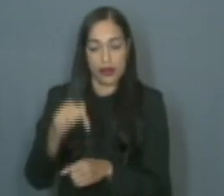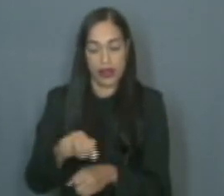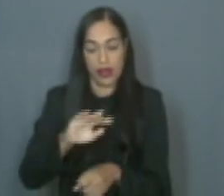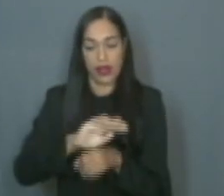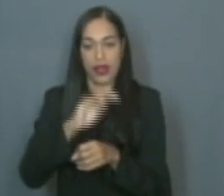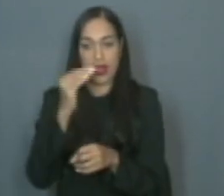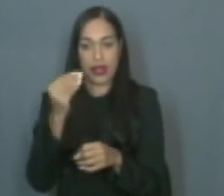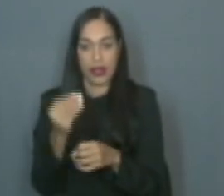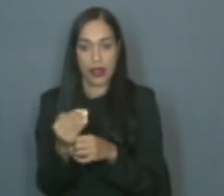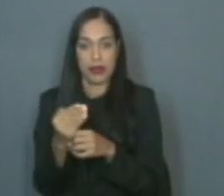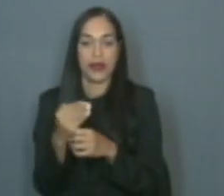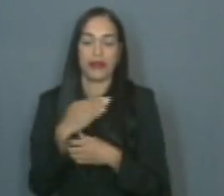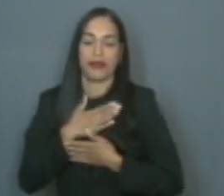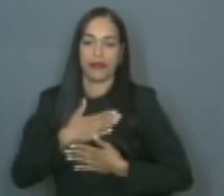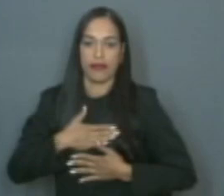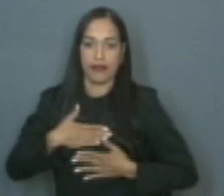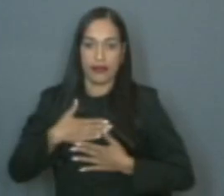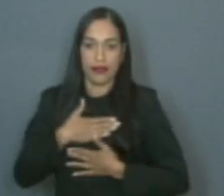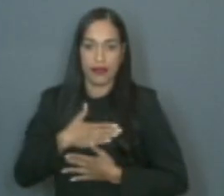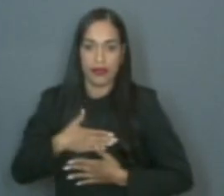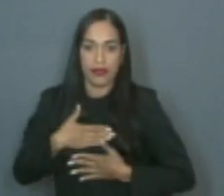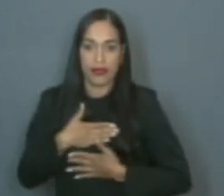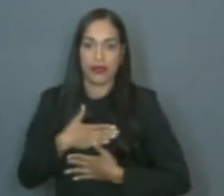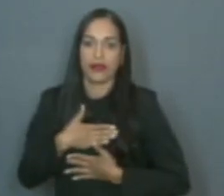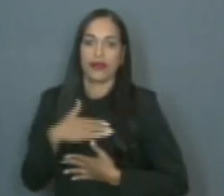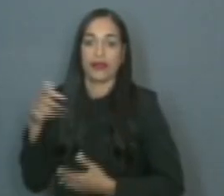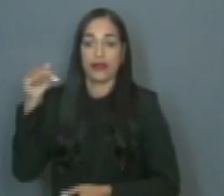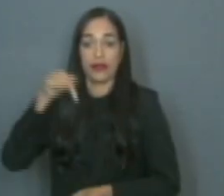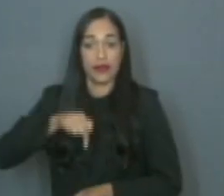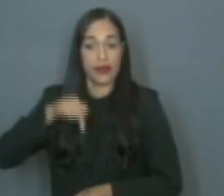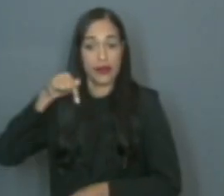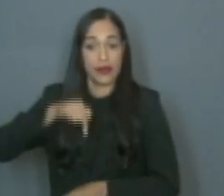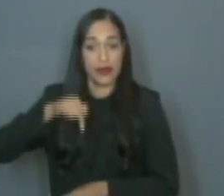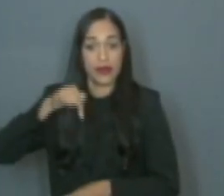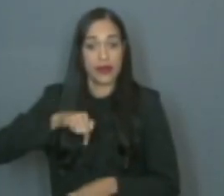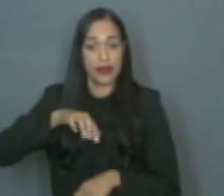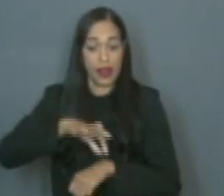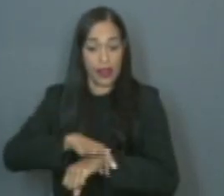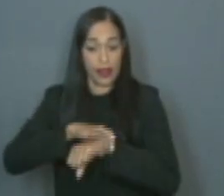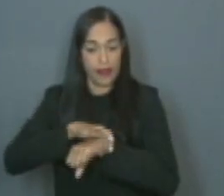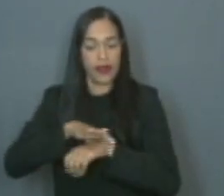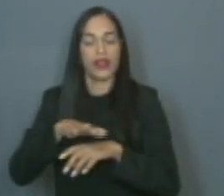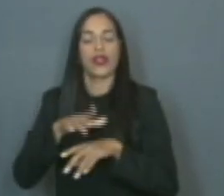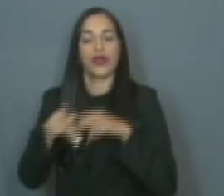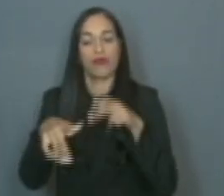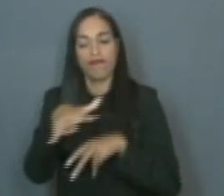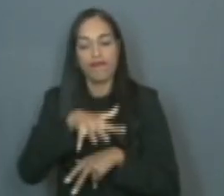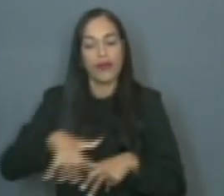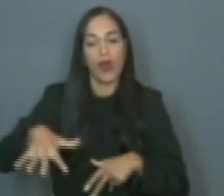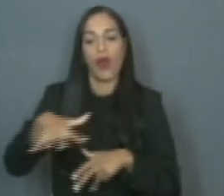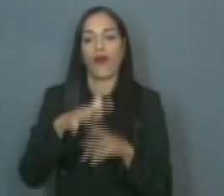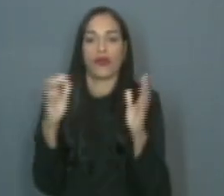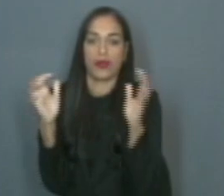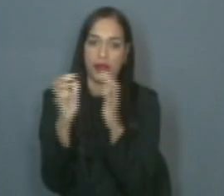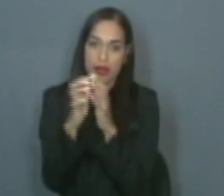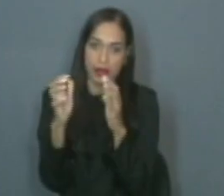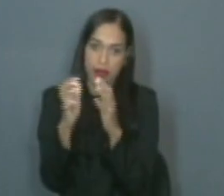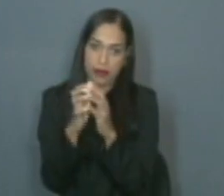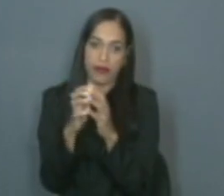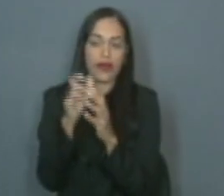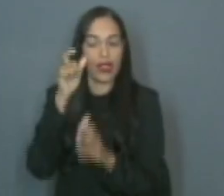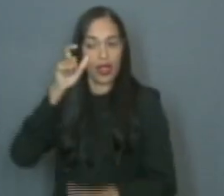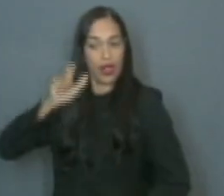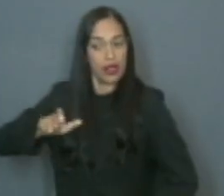casa, dizer da alegria de estar aqui defendendo os interesses do povo do Recife, acima de tudo.